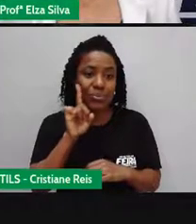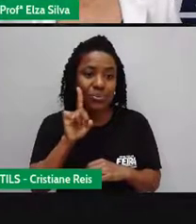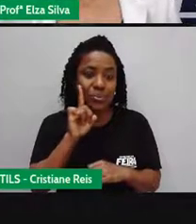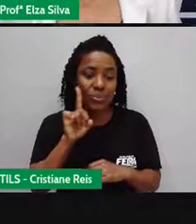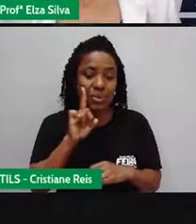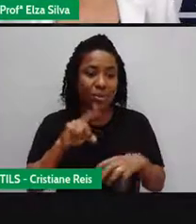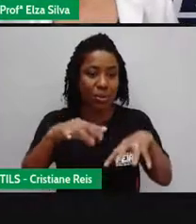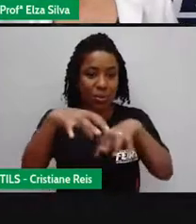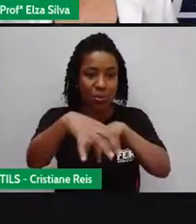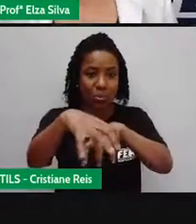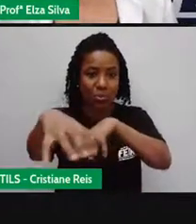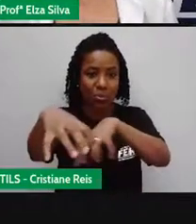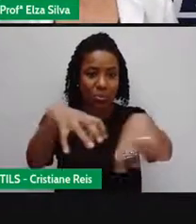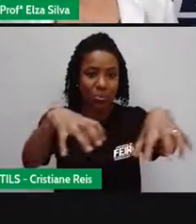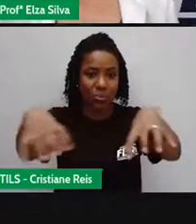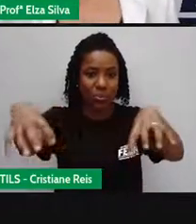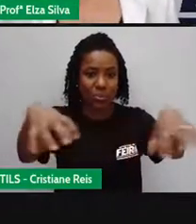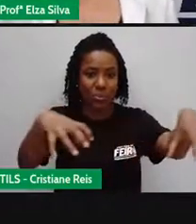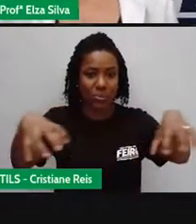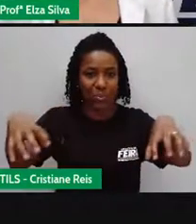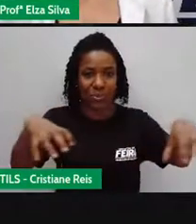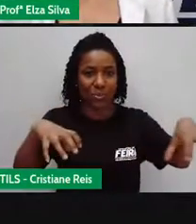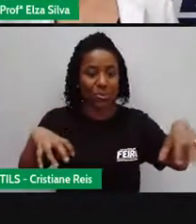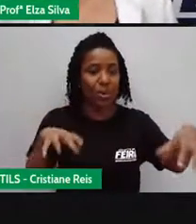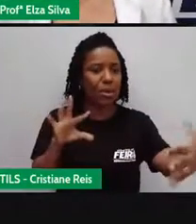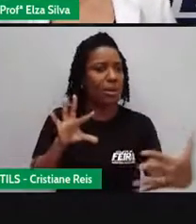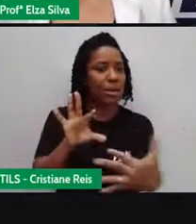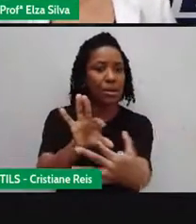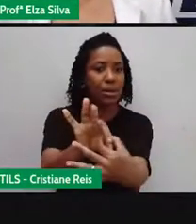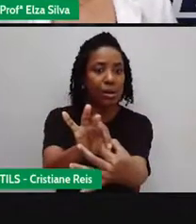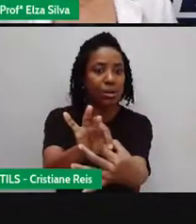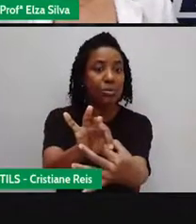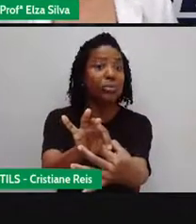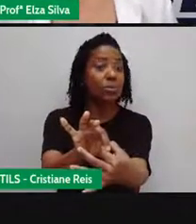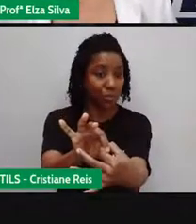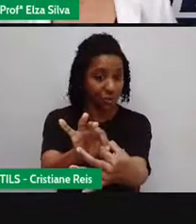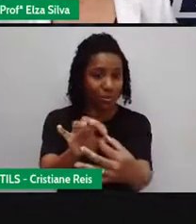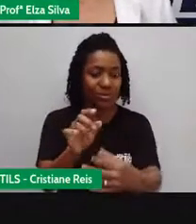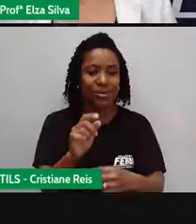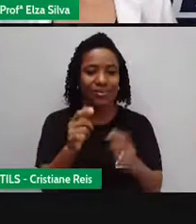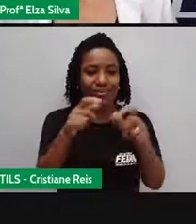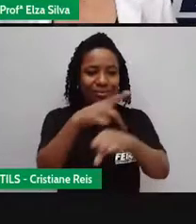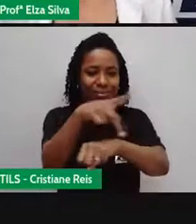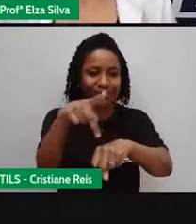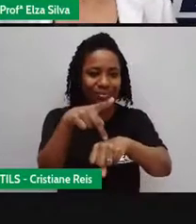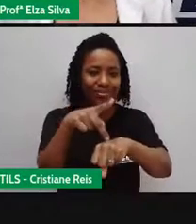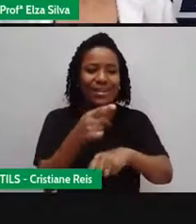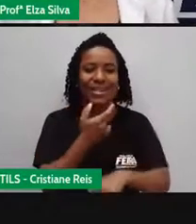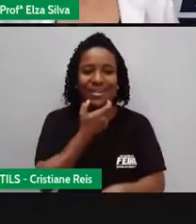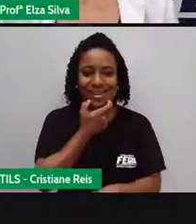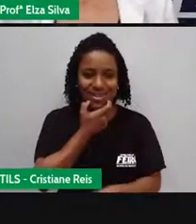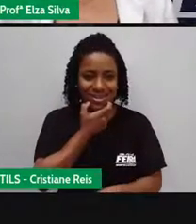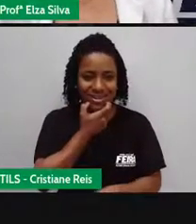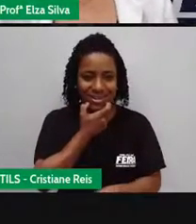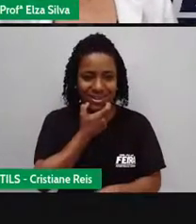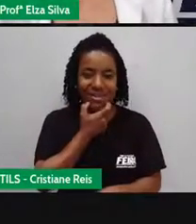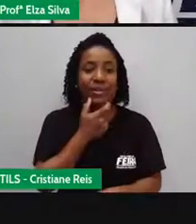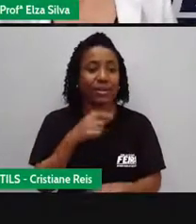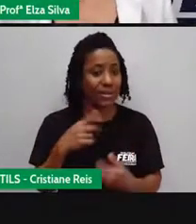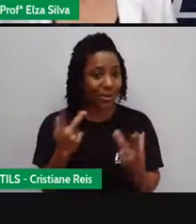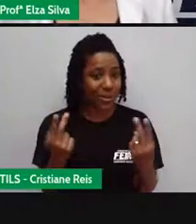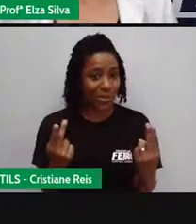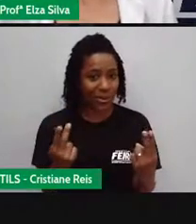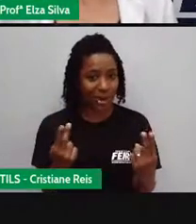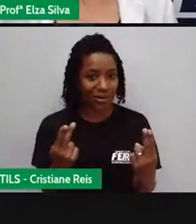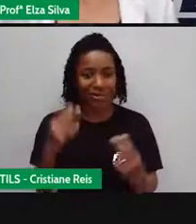eram colônias que dependiam da Inglaterra. Como nós, brasileiros, fomos colônia de Portugal,